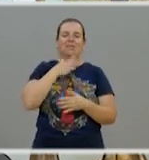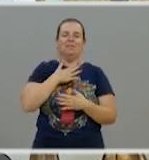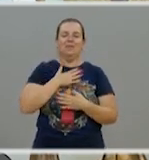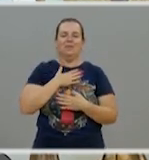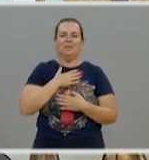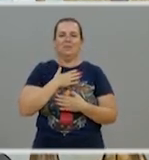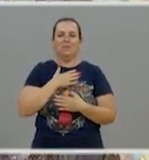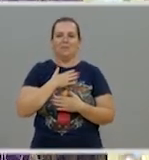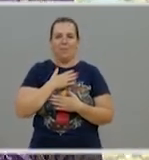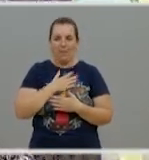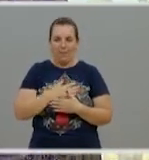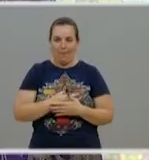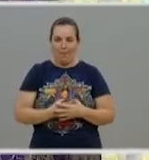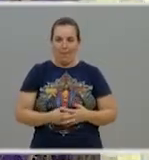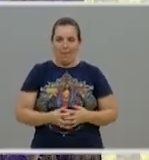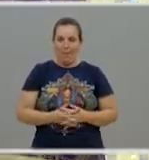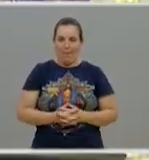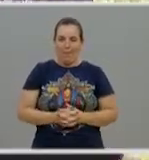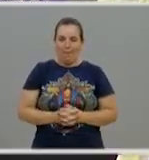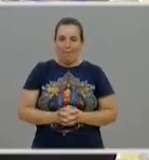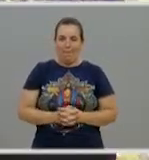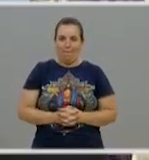mim.